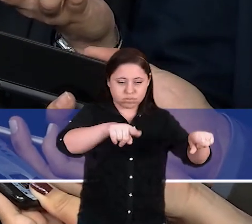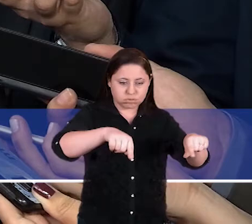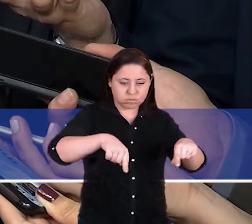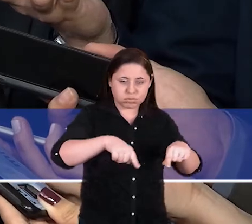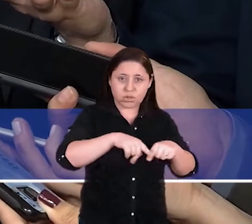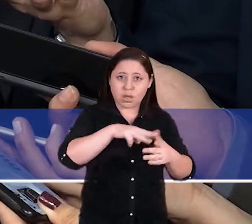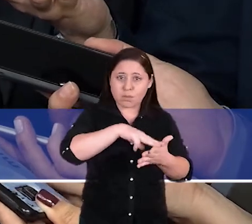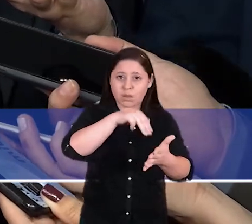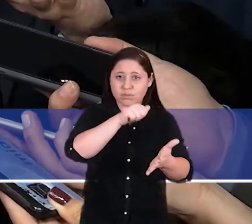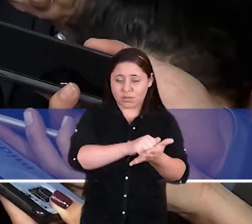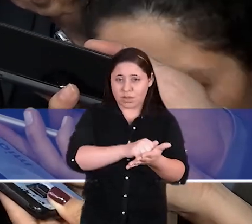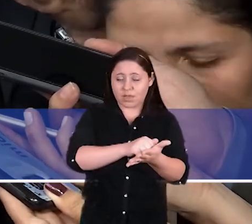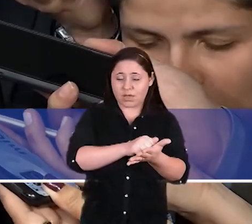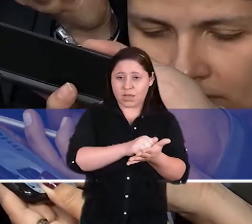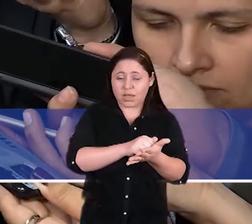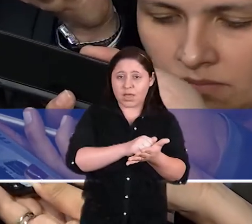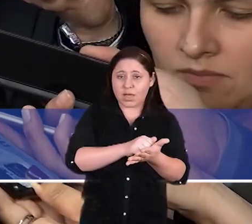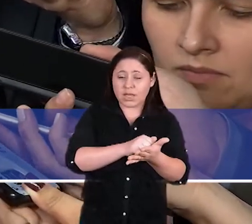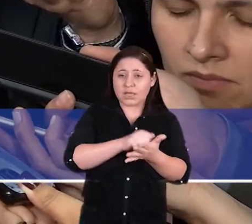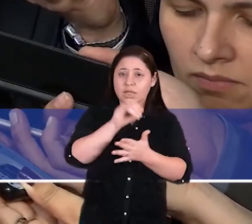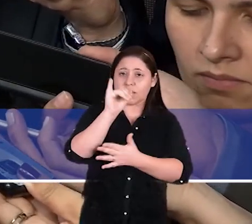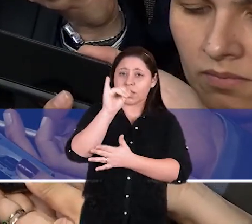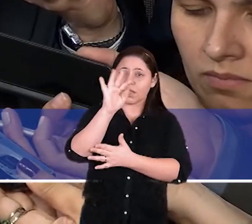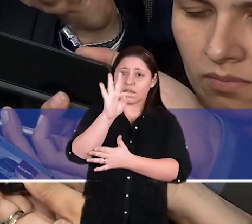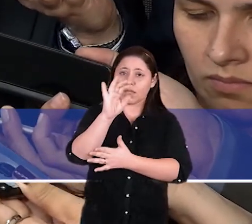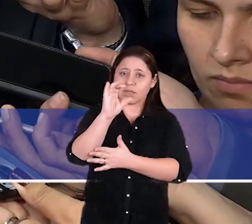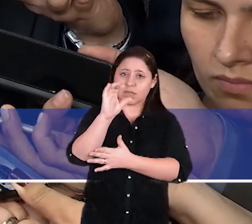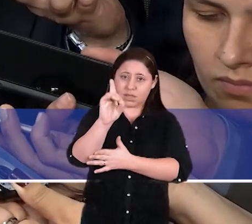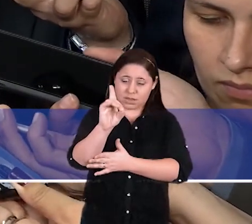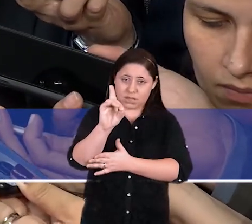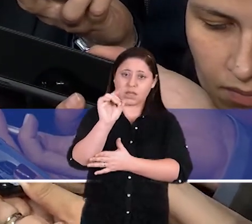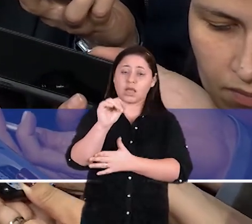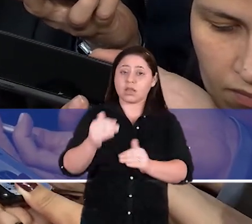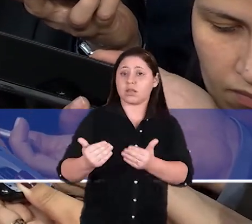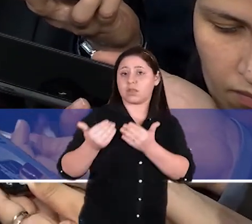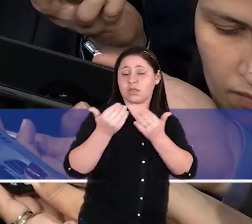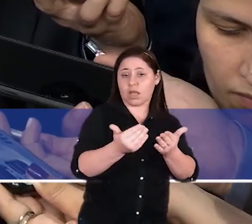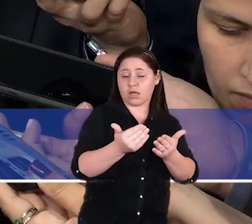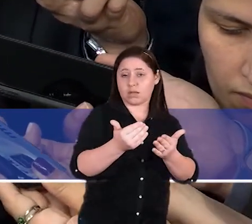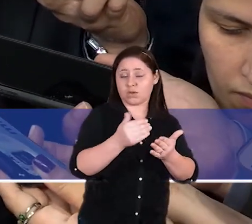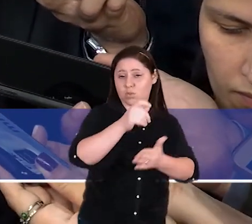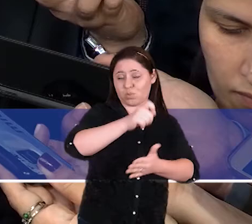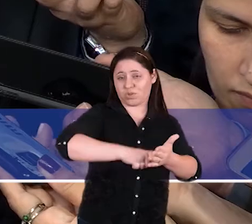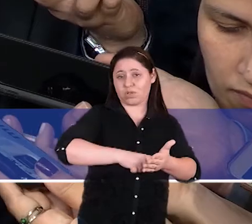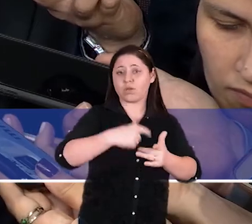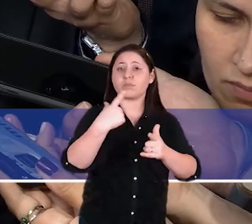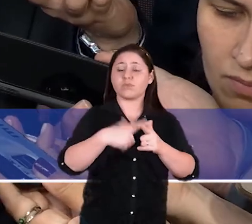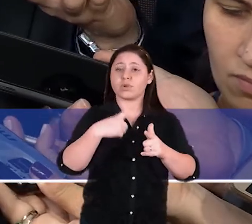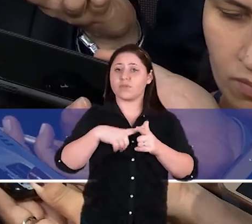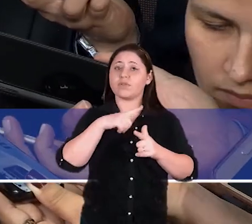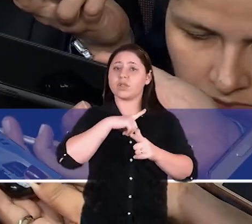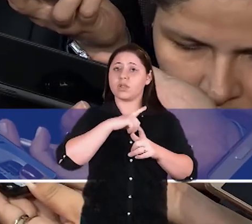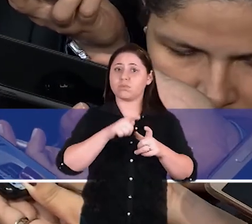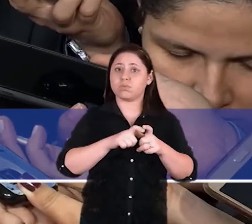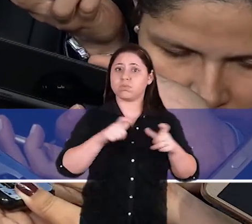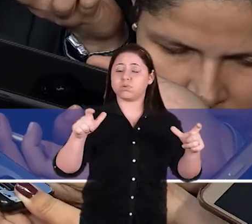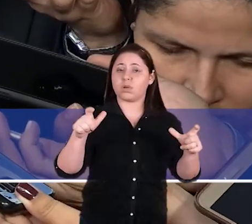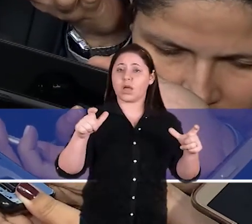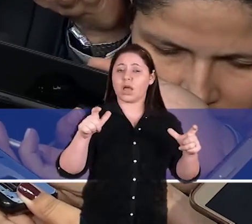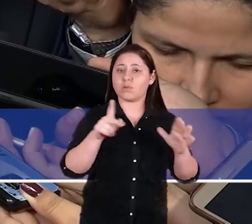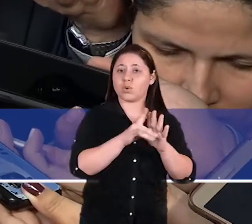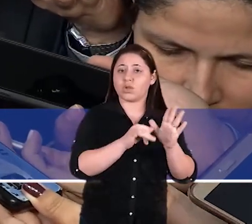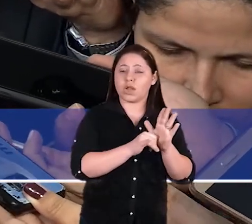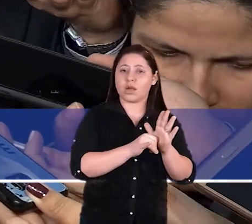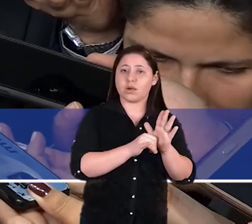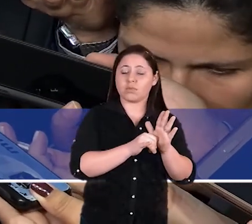da reforma agrária de isentar do ITCD, que é o Imposto de Doação. Por quê? Porque nós vamos ter um